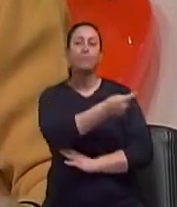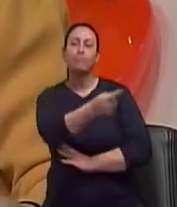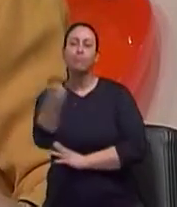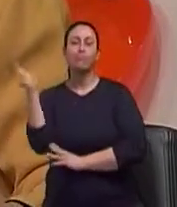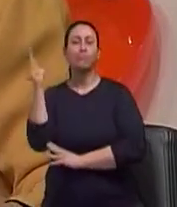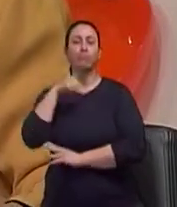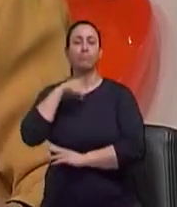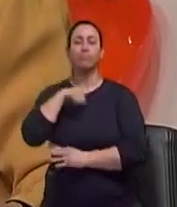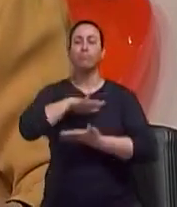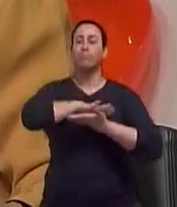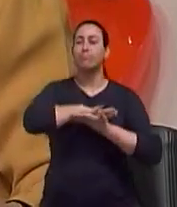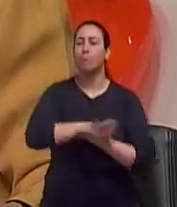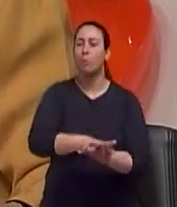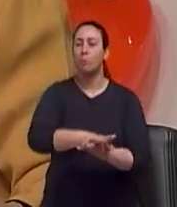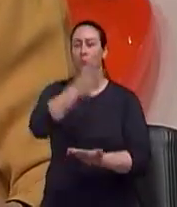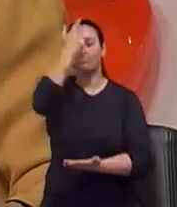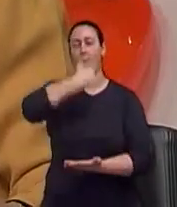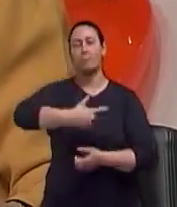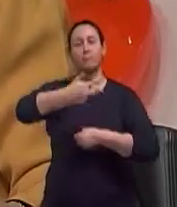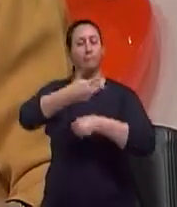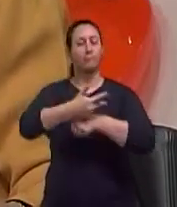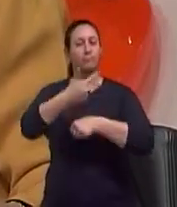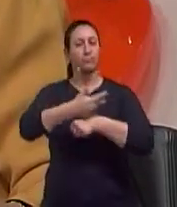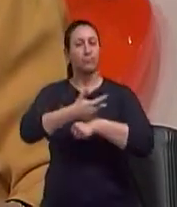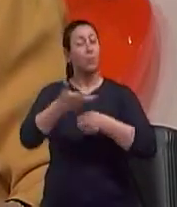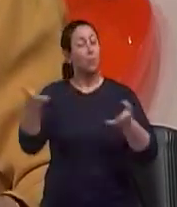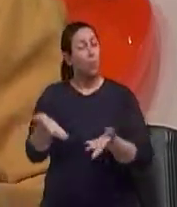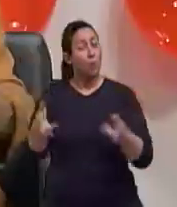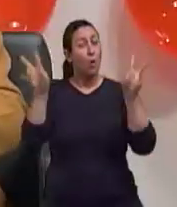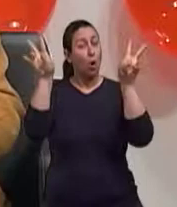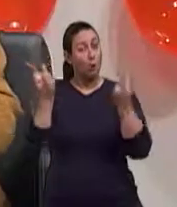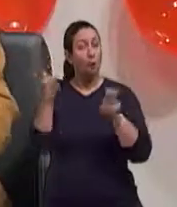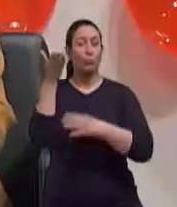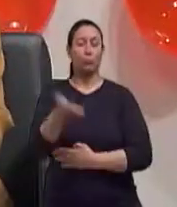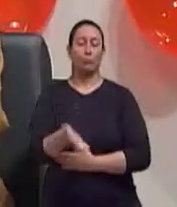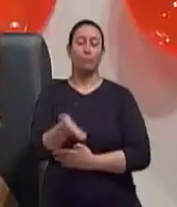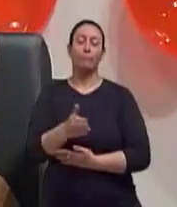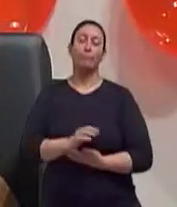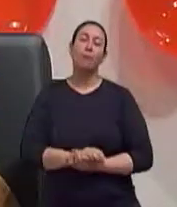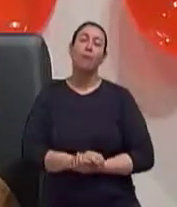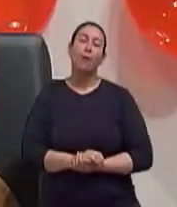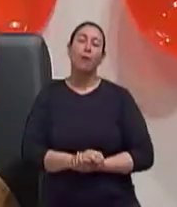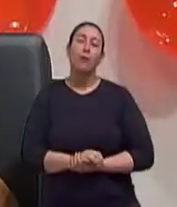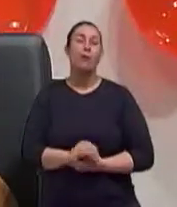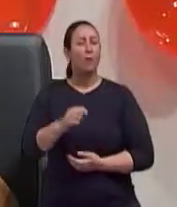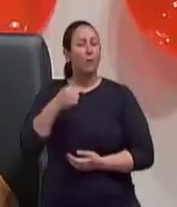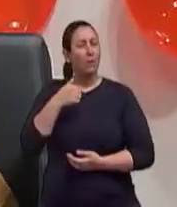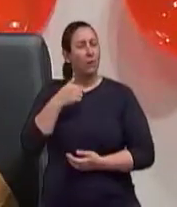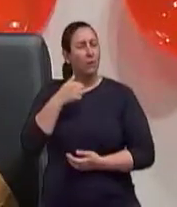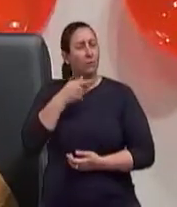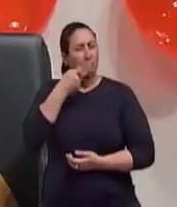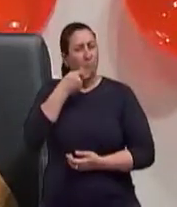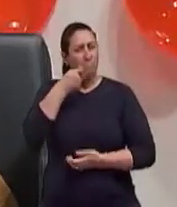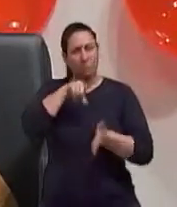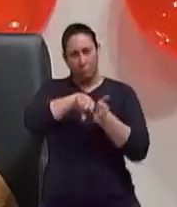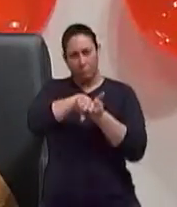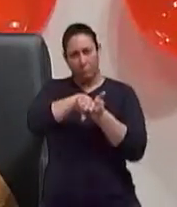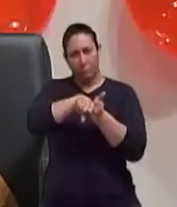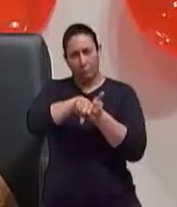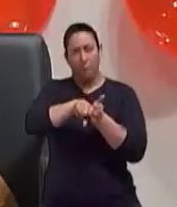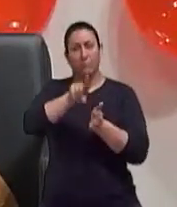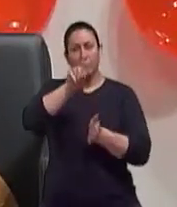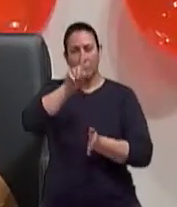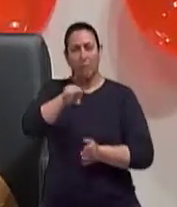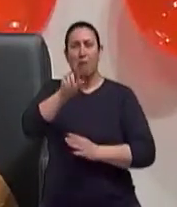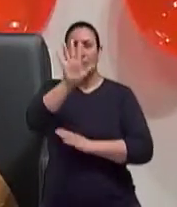e esse é o nosso assunto do nosso viva bem de hoje pois é de acordo com a Organização